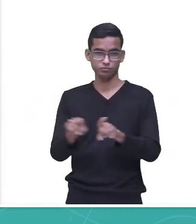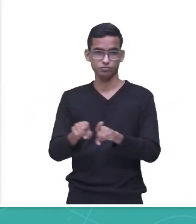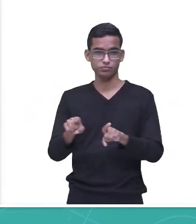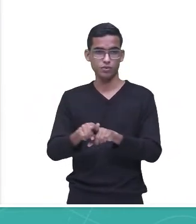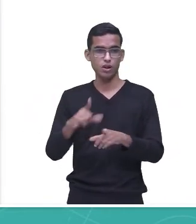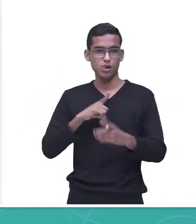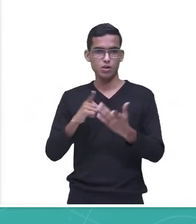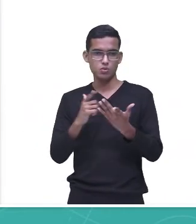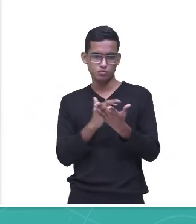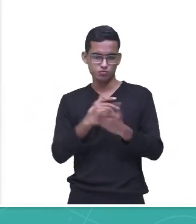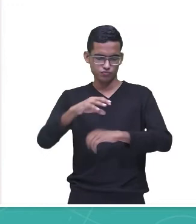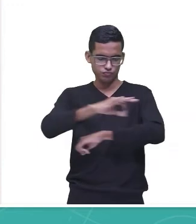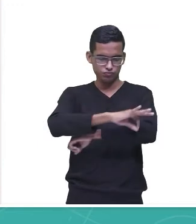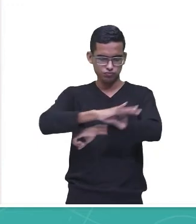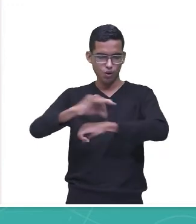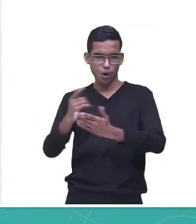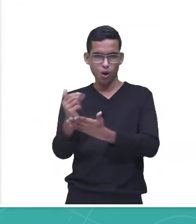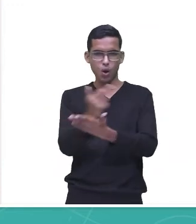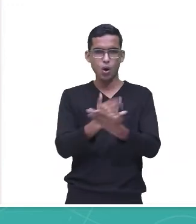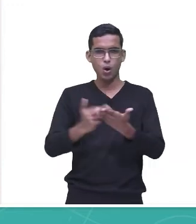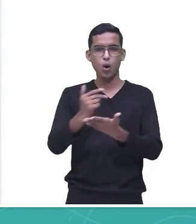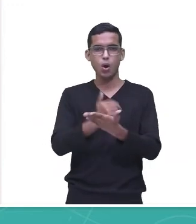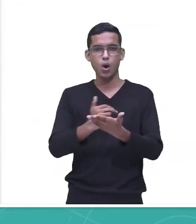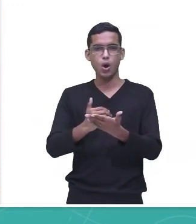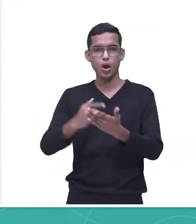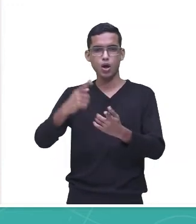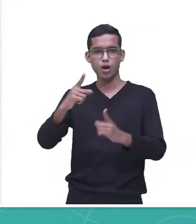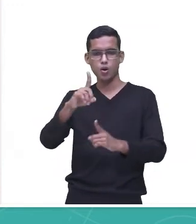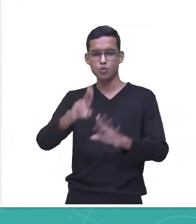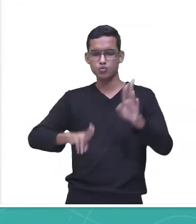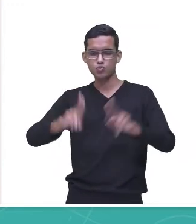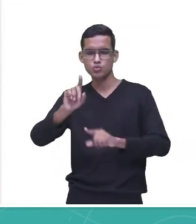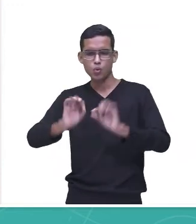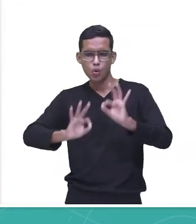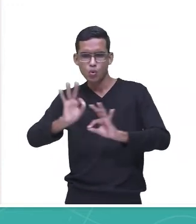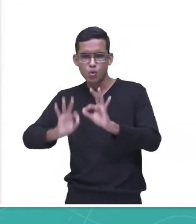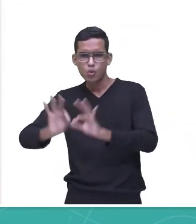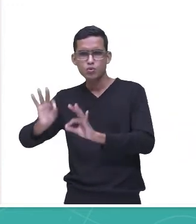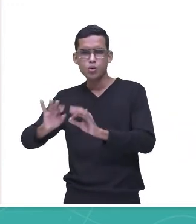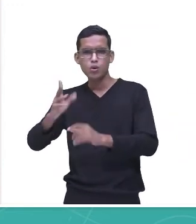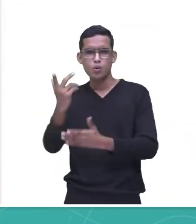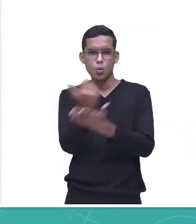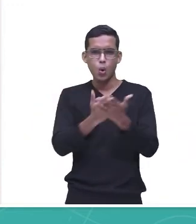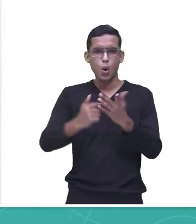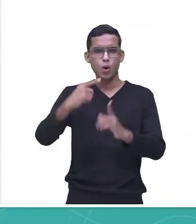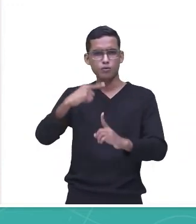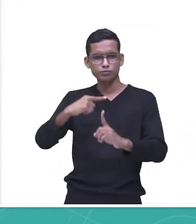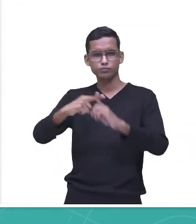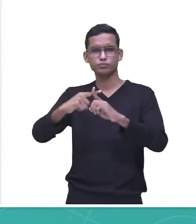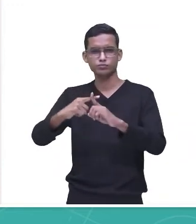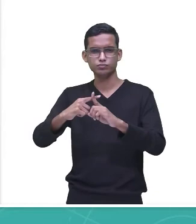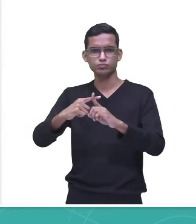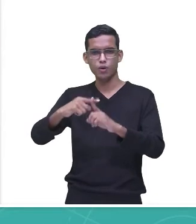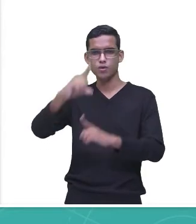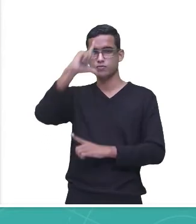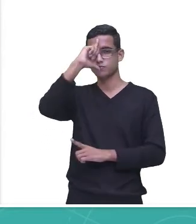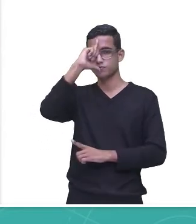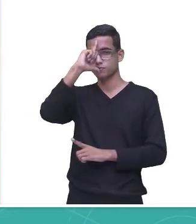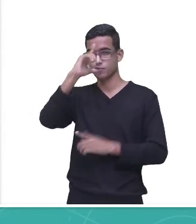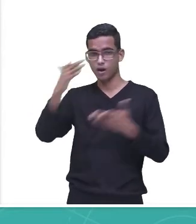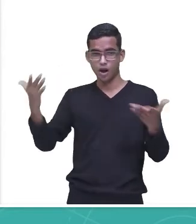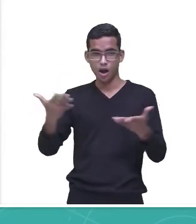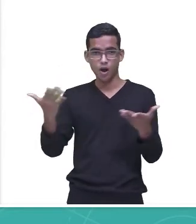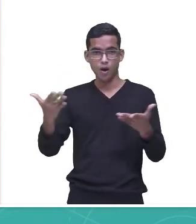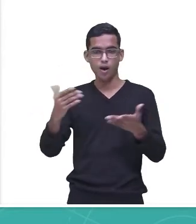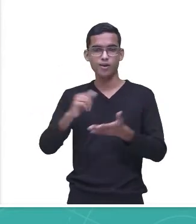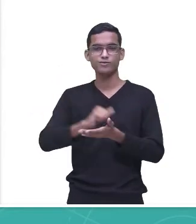em forma de cruz latina. Então, essas são as características da arquitetura gótica. E vamos agora